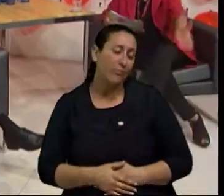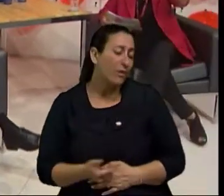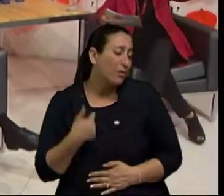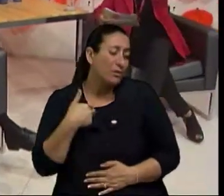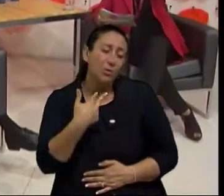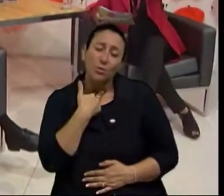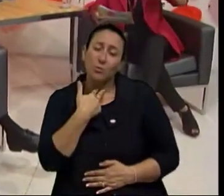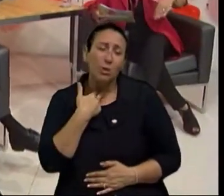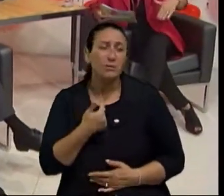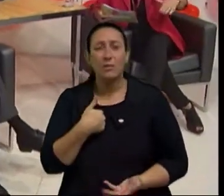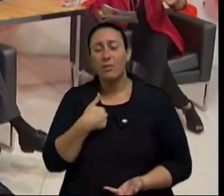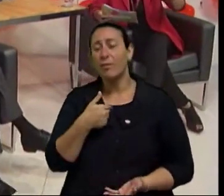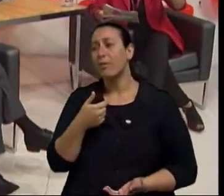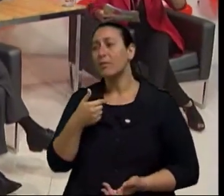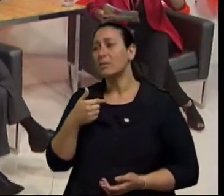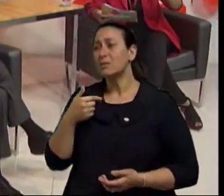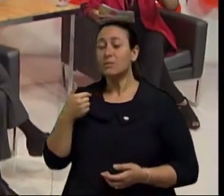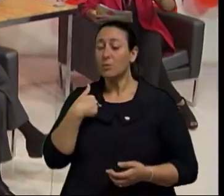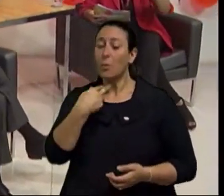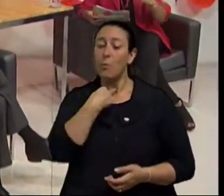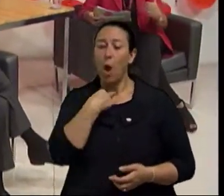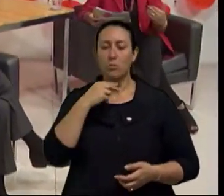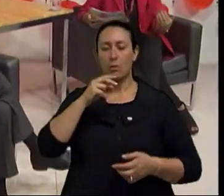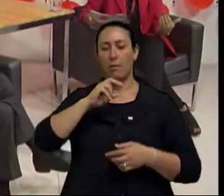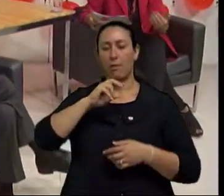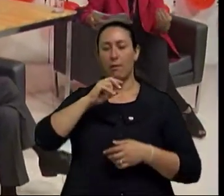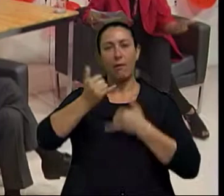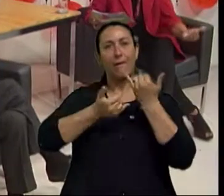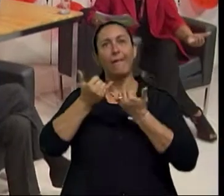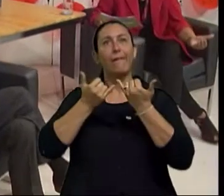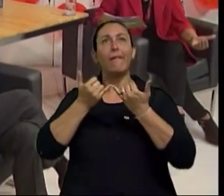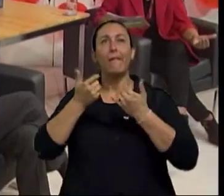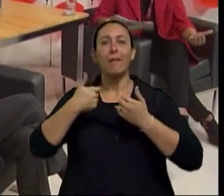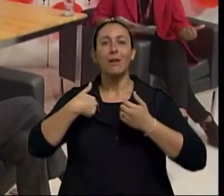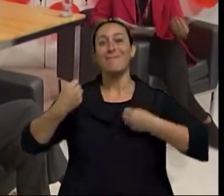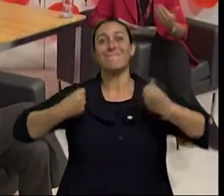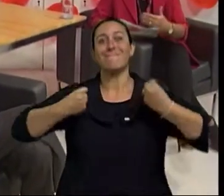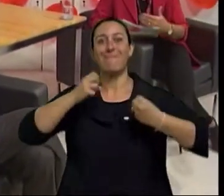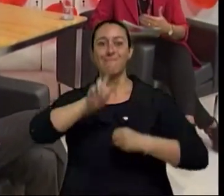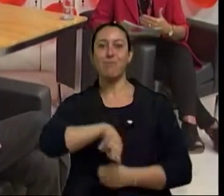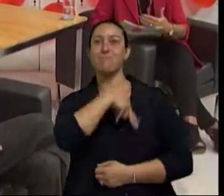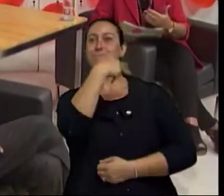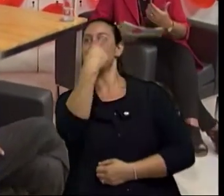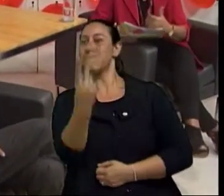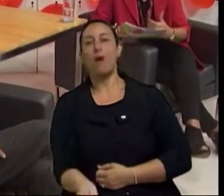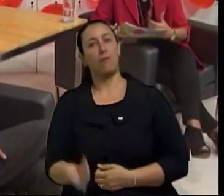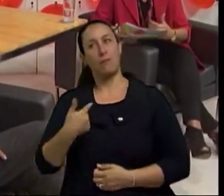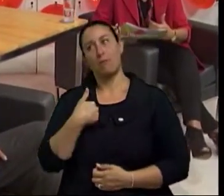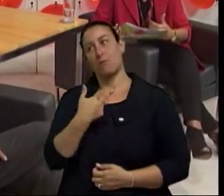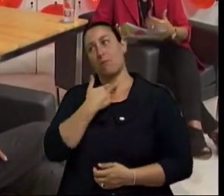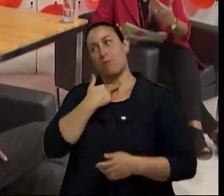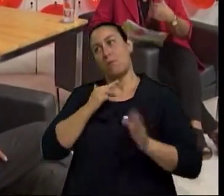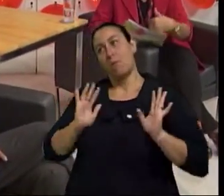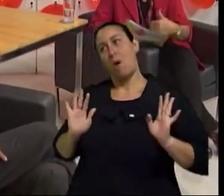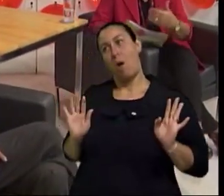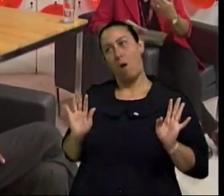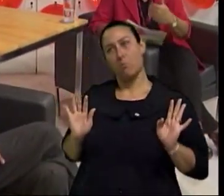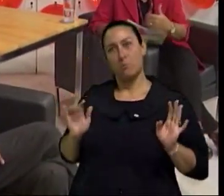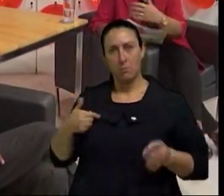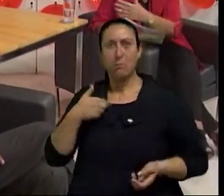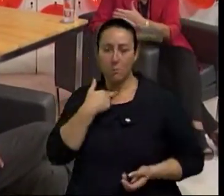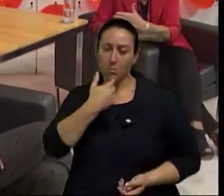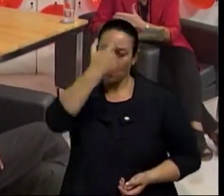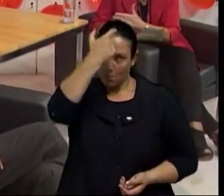virar uma cambalhota de trás para frente na minha idade, eu não posso mais. Isso faz com que eu me sinta